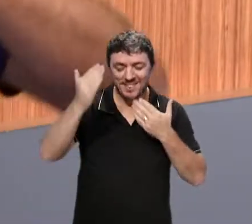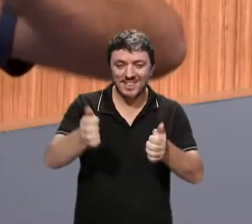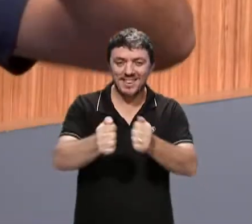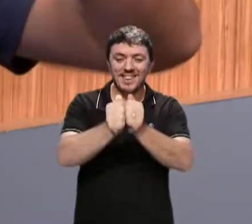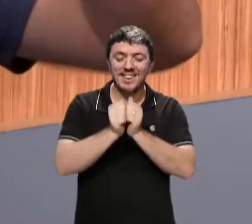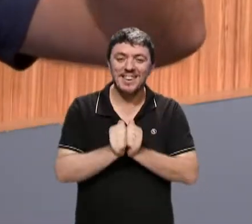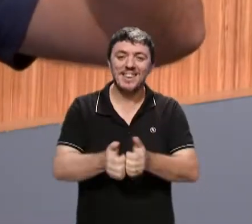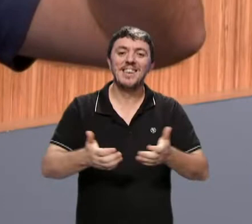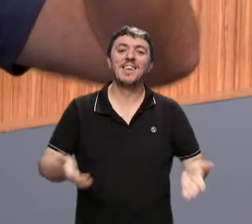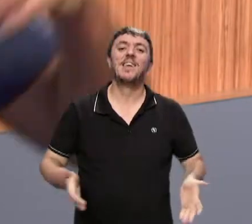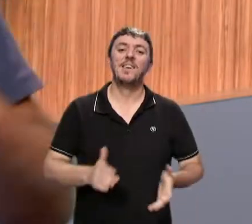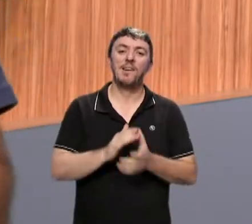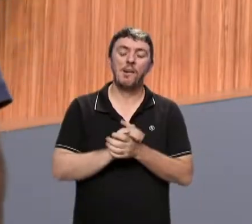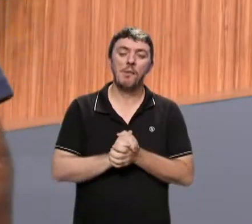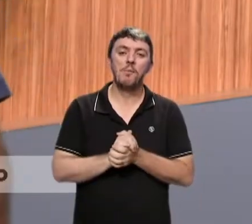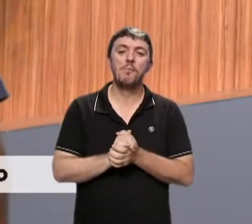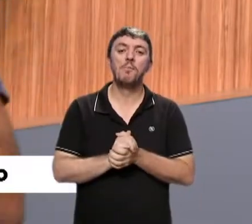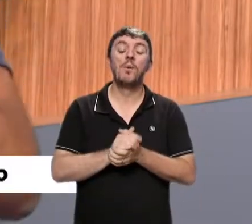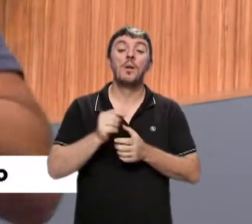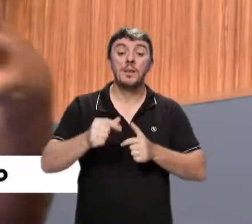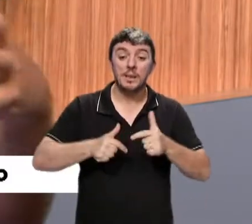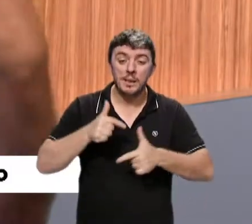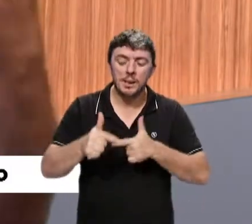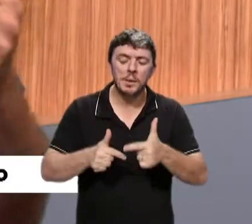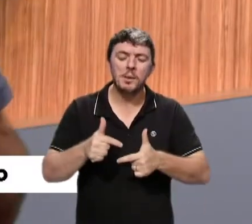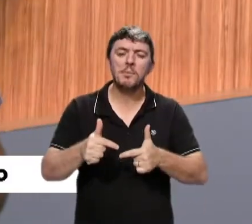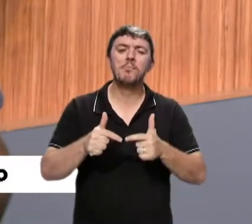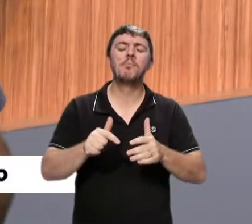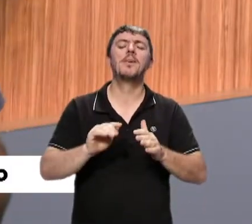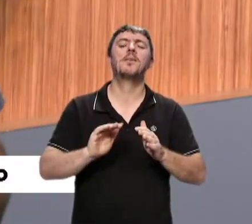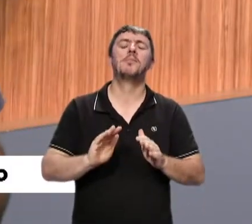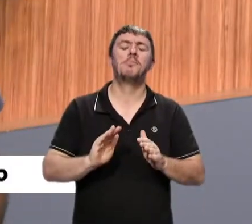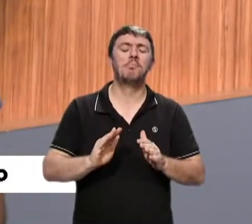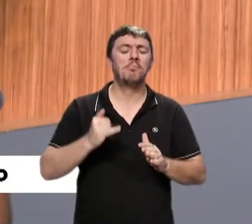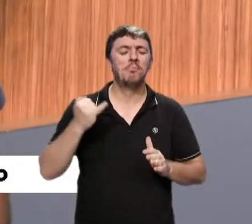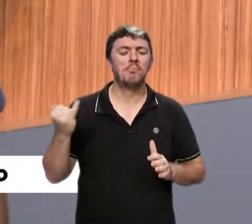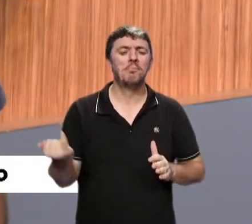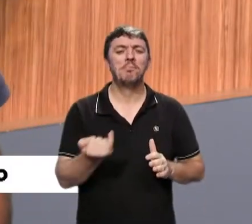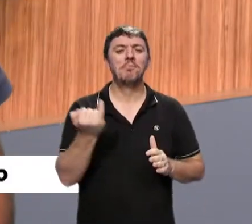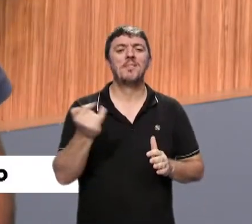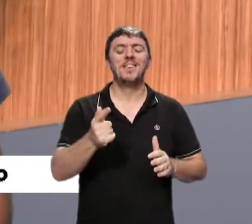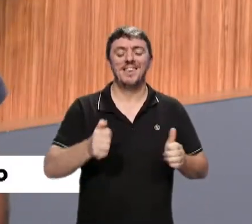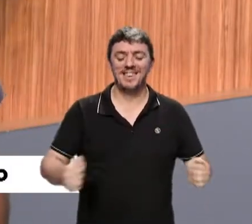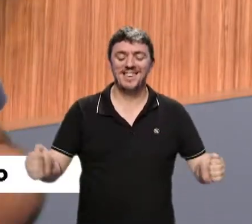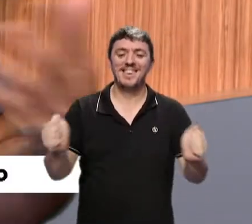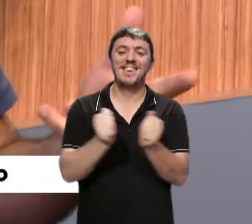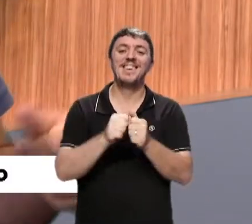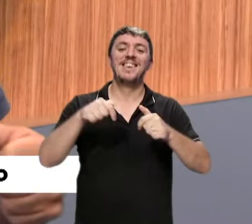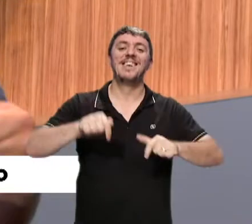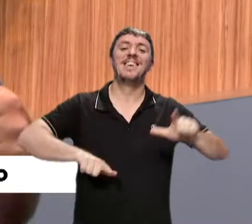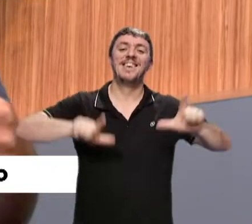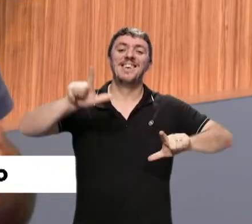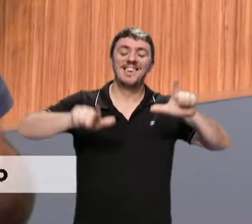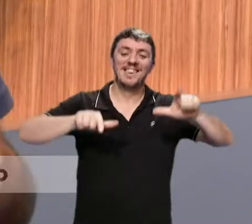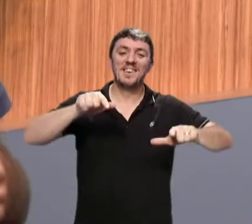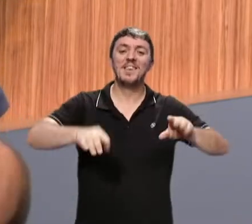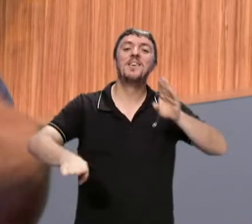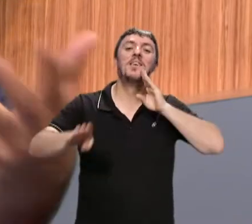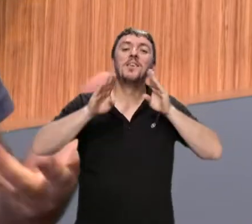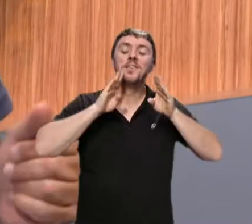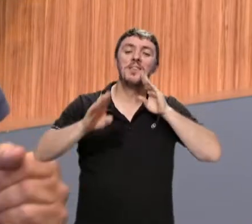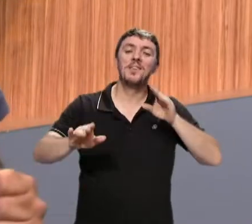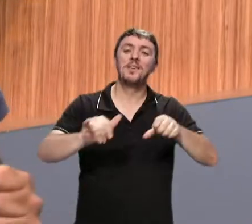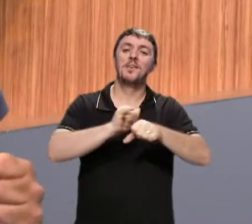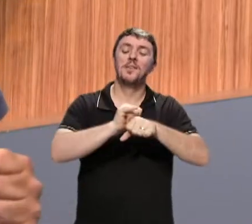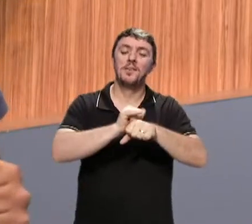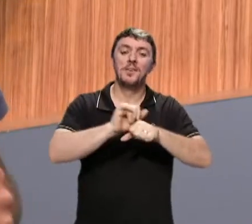ainda, ou já tá caminhando, ou já tá trabalhando, não importa. O importante é que você tá aí com a gente, acompanhando o programa pelo Facebook, pelo YouTube ou